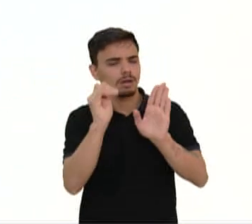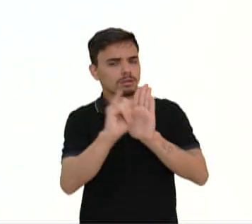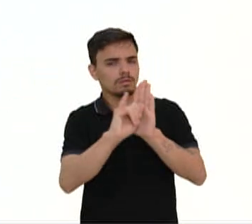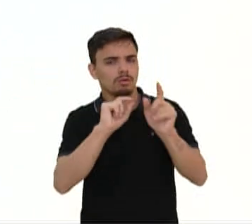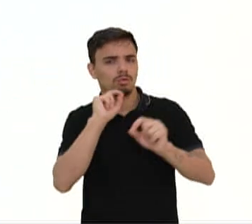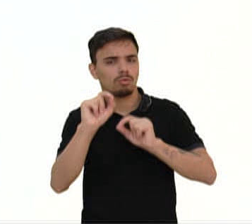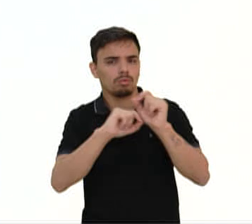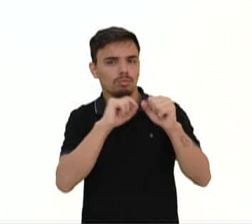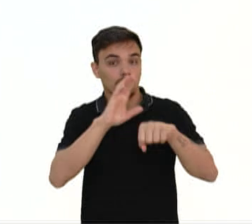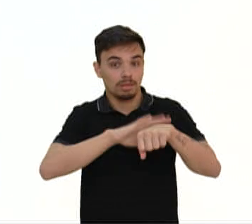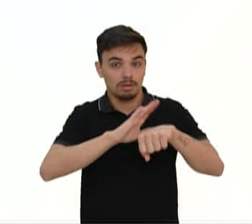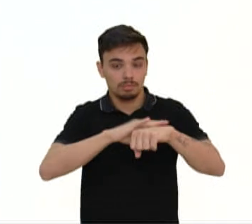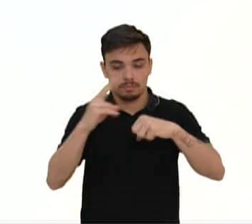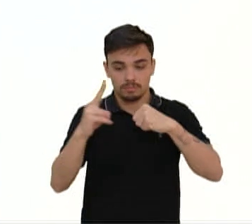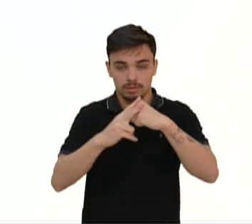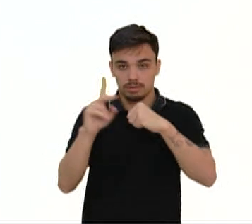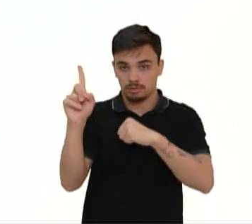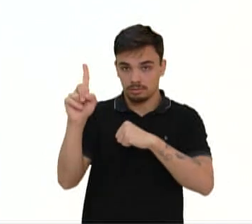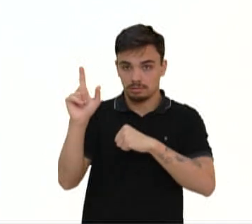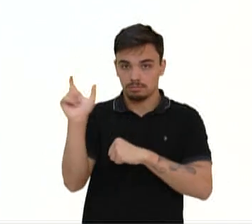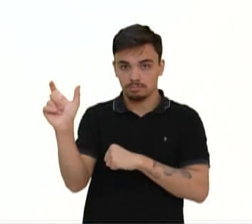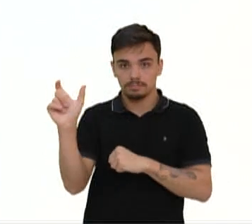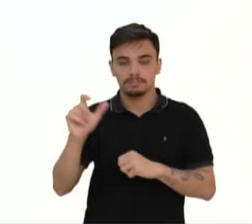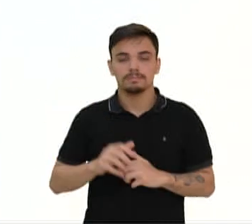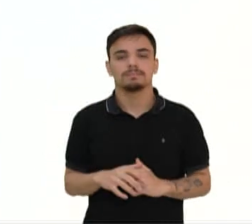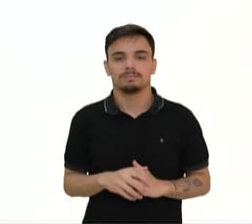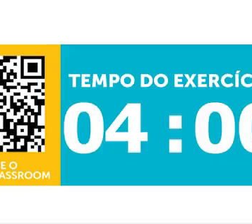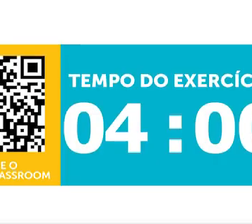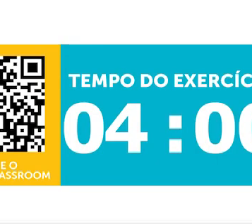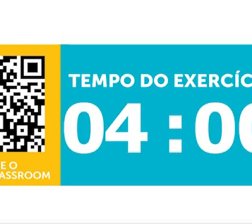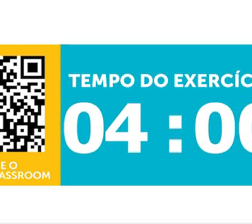aí qual é o tempo verbal deste verbo.